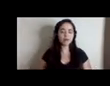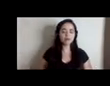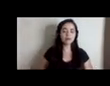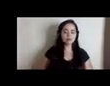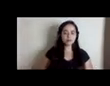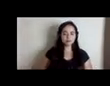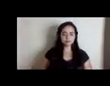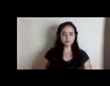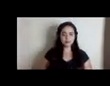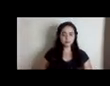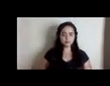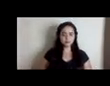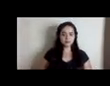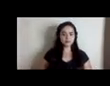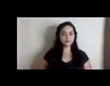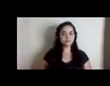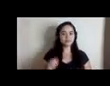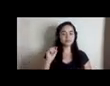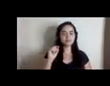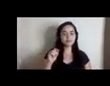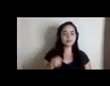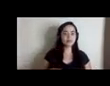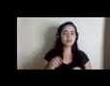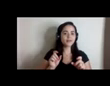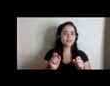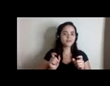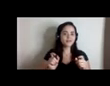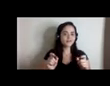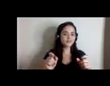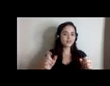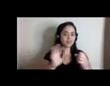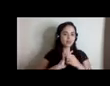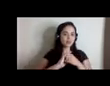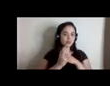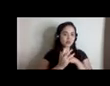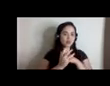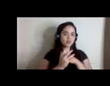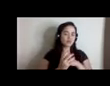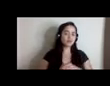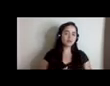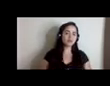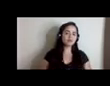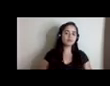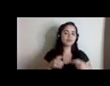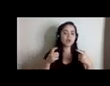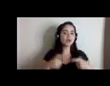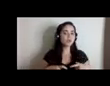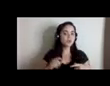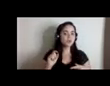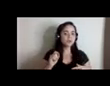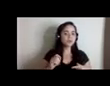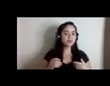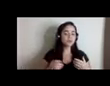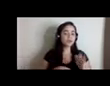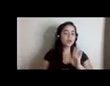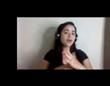do modelo, né, do vírus, do COVID-19, onde essa